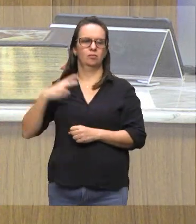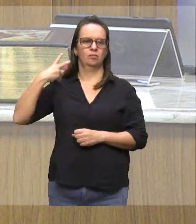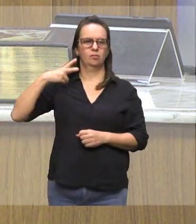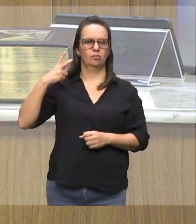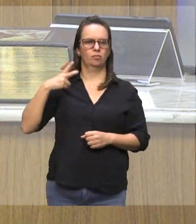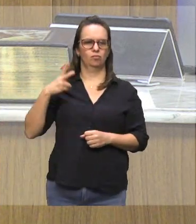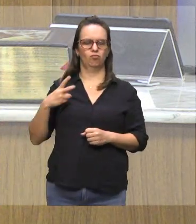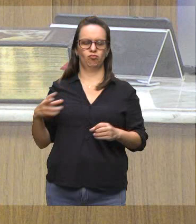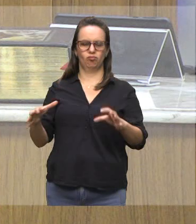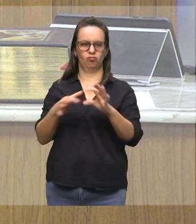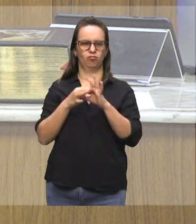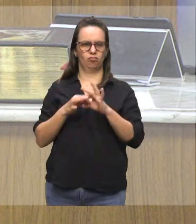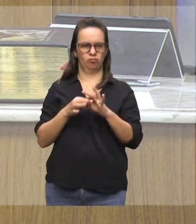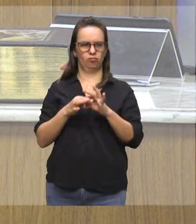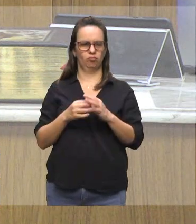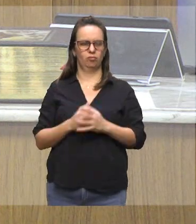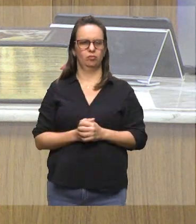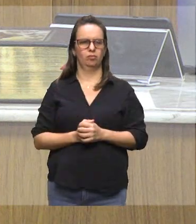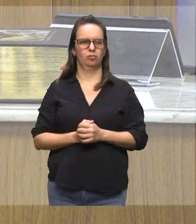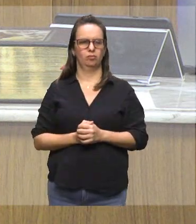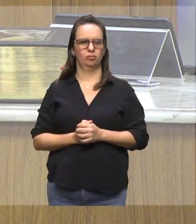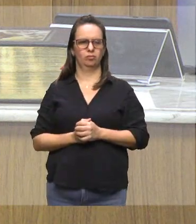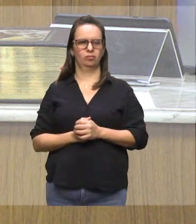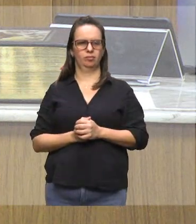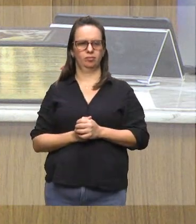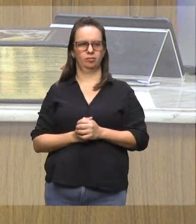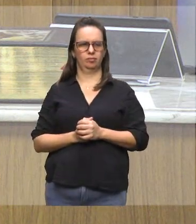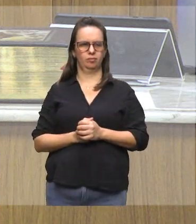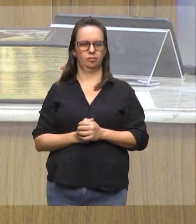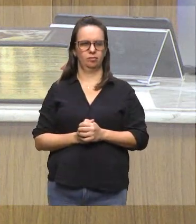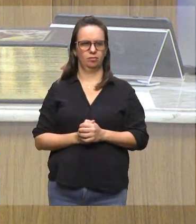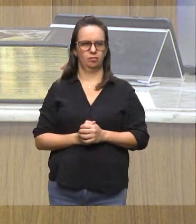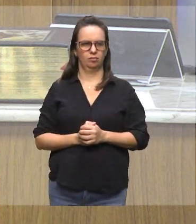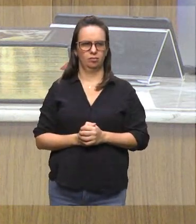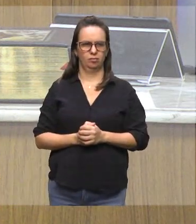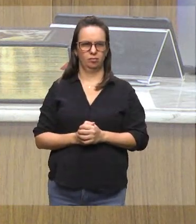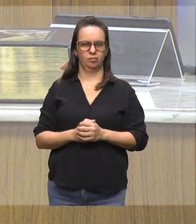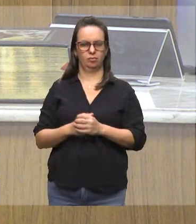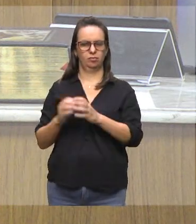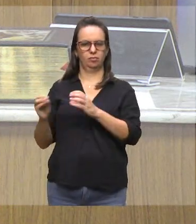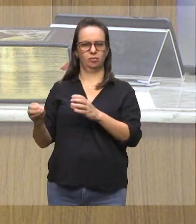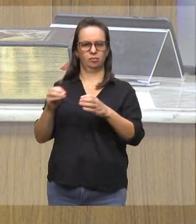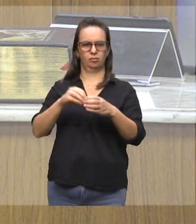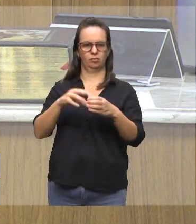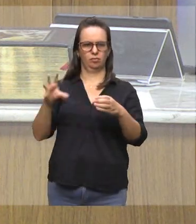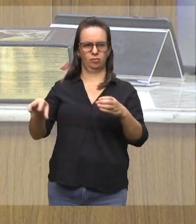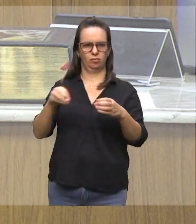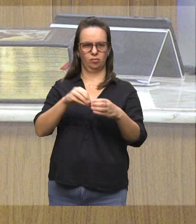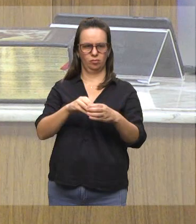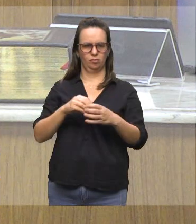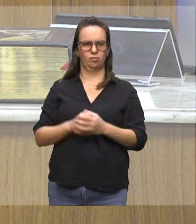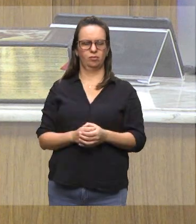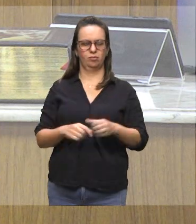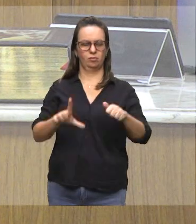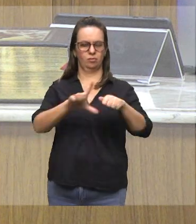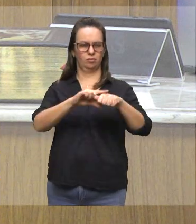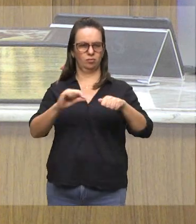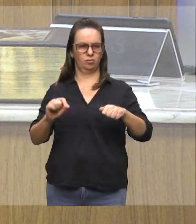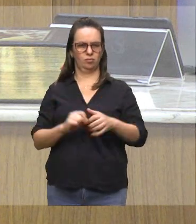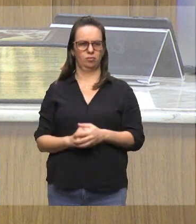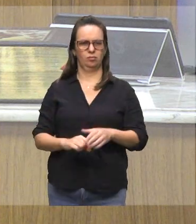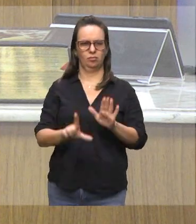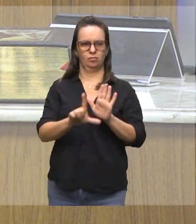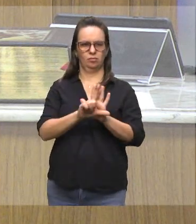Verbal, Gerson Alves, Jonas Campos, Ramão e Vinícius Simili. Acrescenta dispositivo do artigo 21 da Lei Orgânica do Município de Assis e da